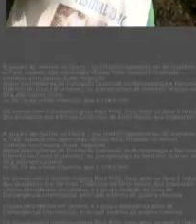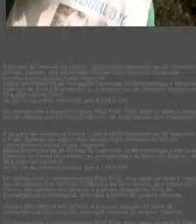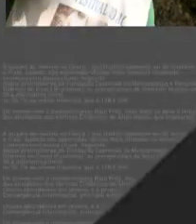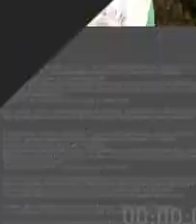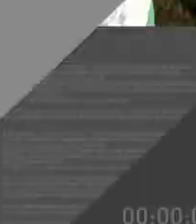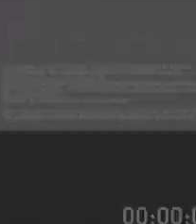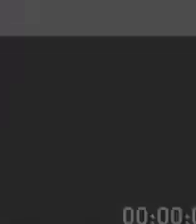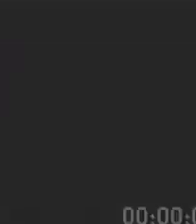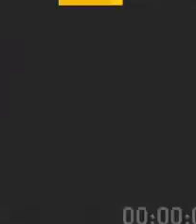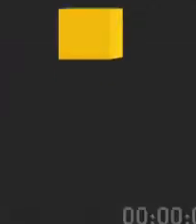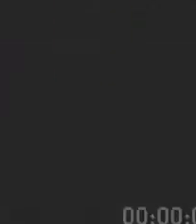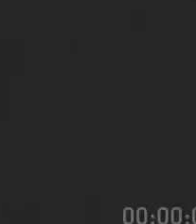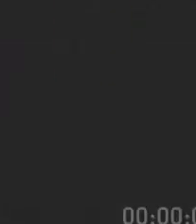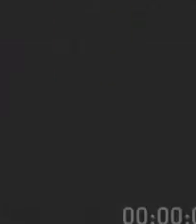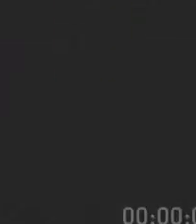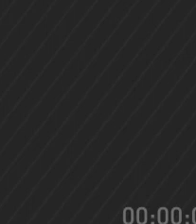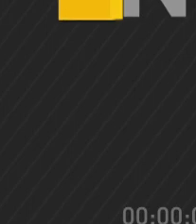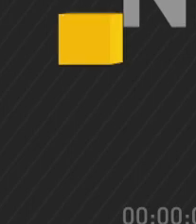ae